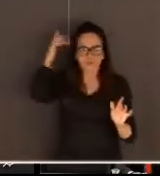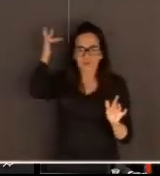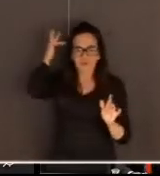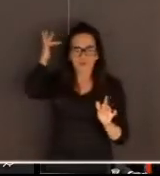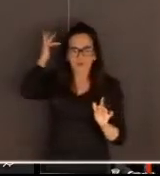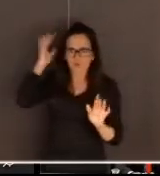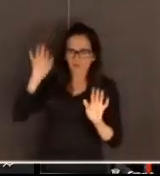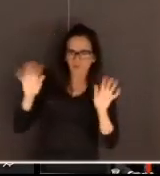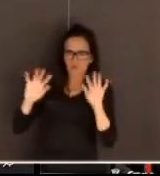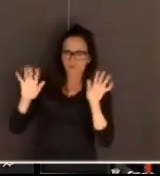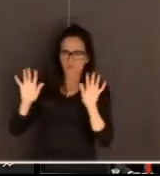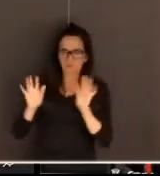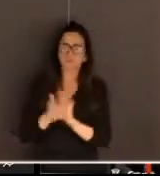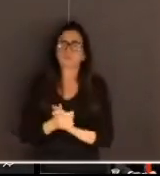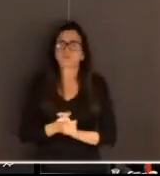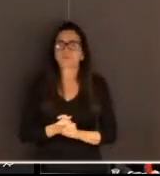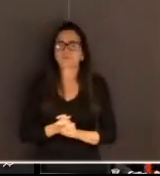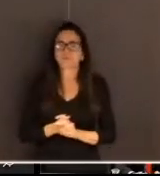justiça.